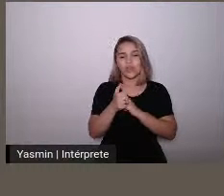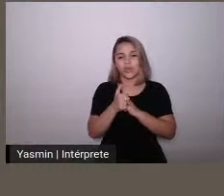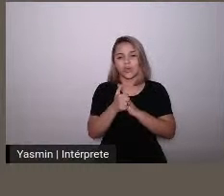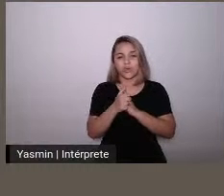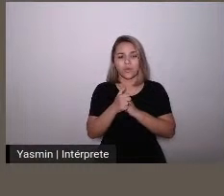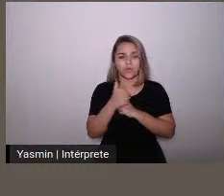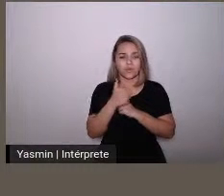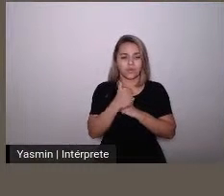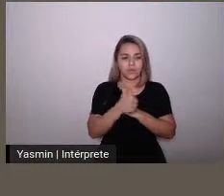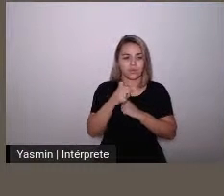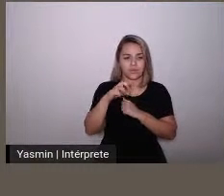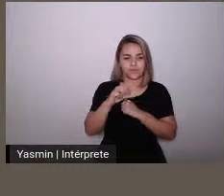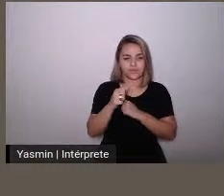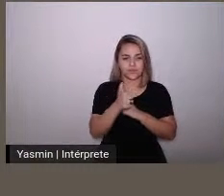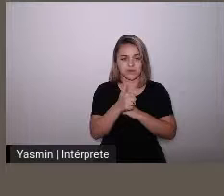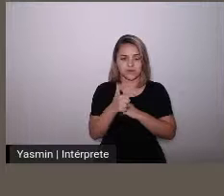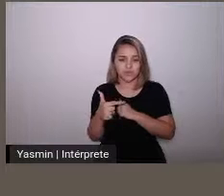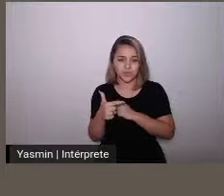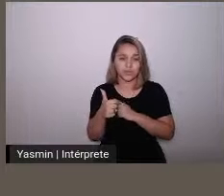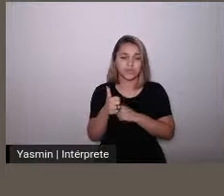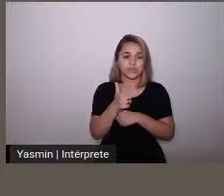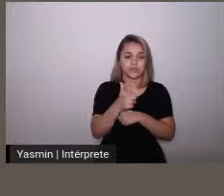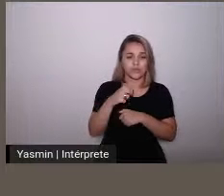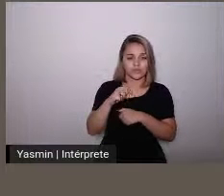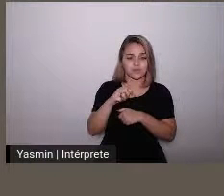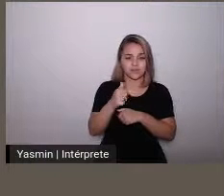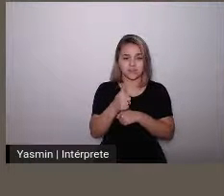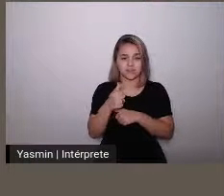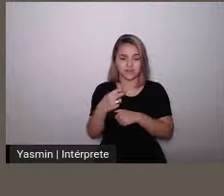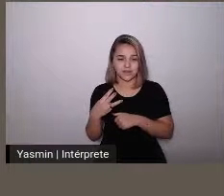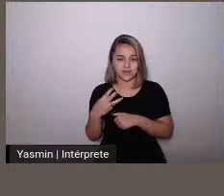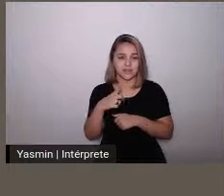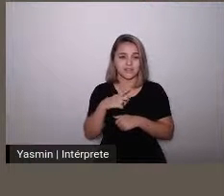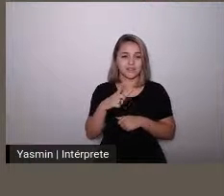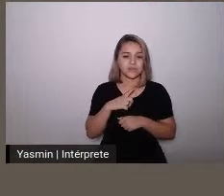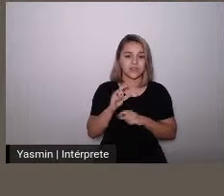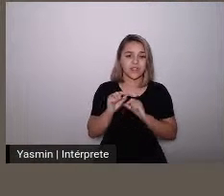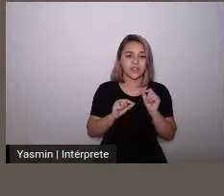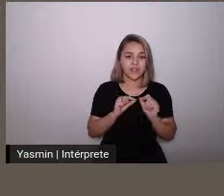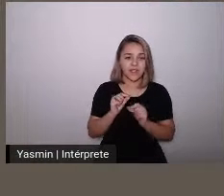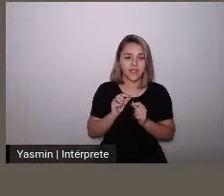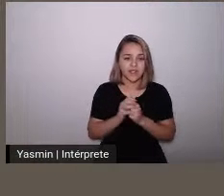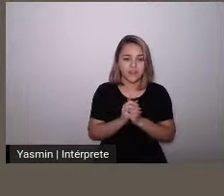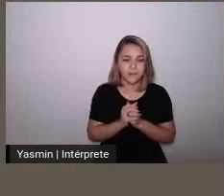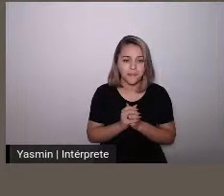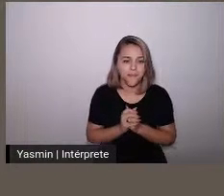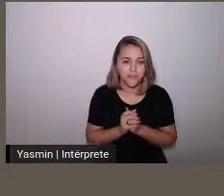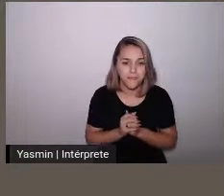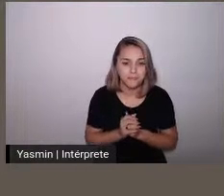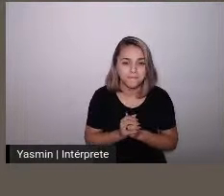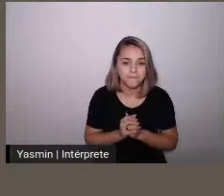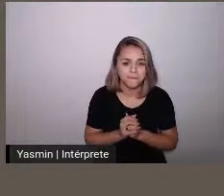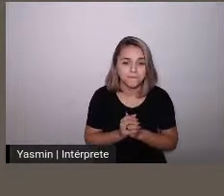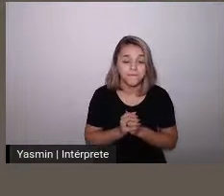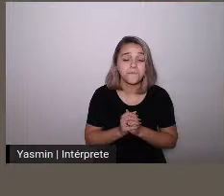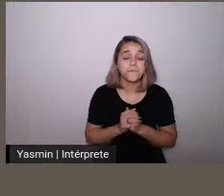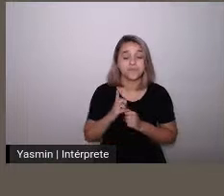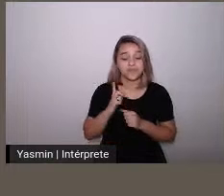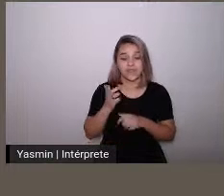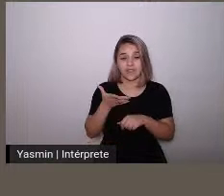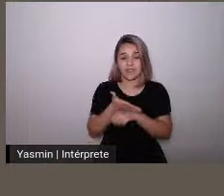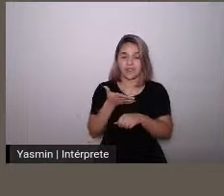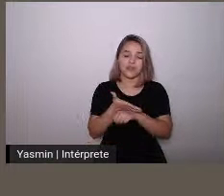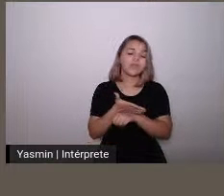cinema efetivamente entra na pauta dos artistas modernos. Eu indico aqui alguns projetos que não se